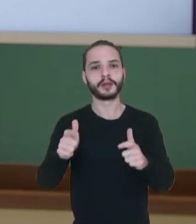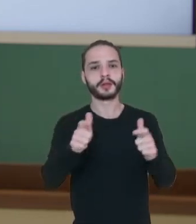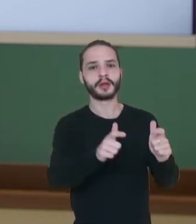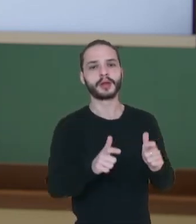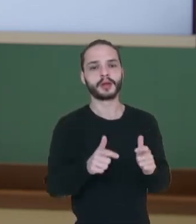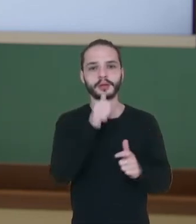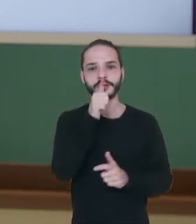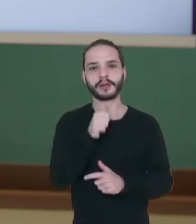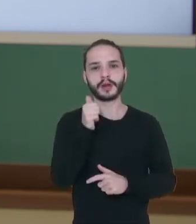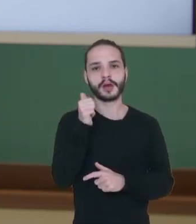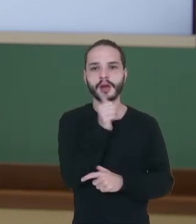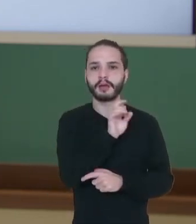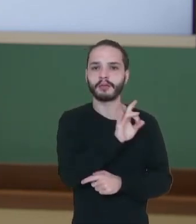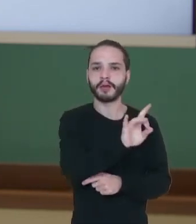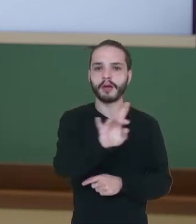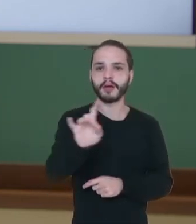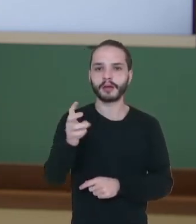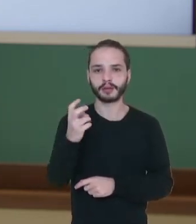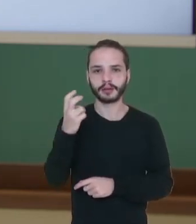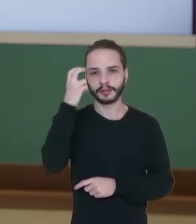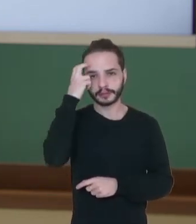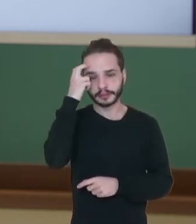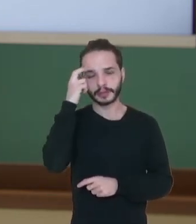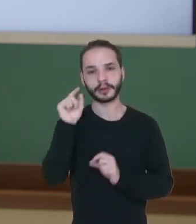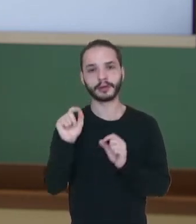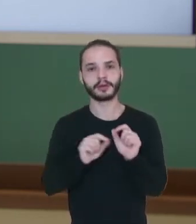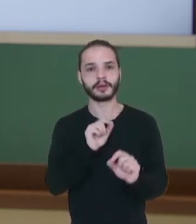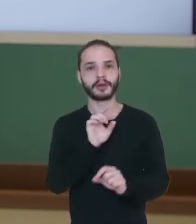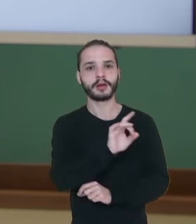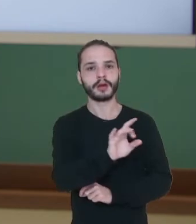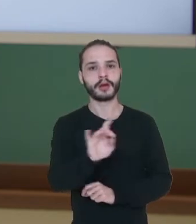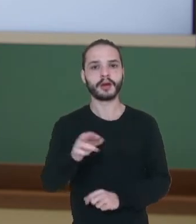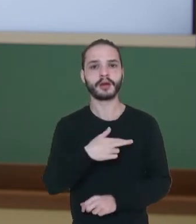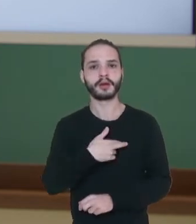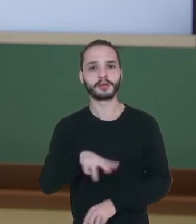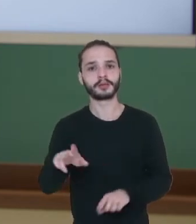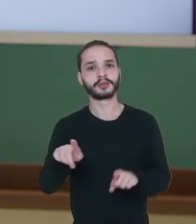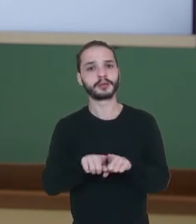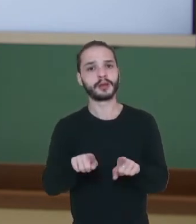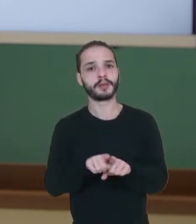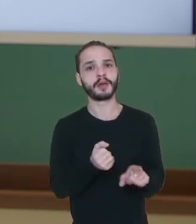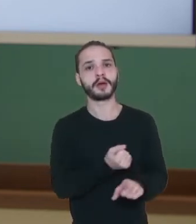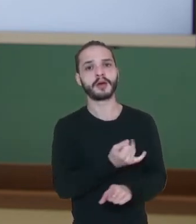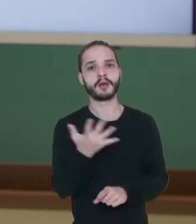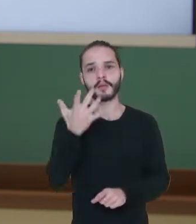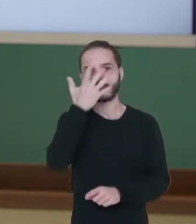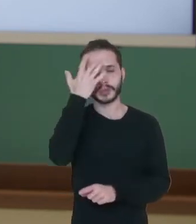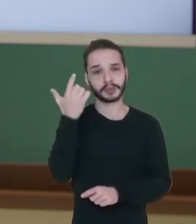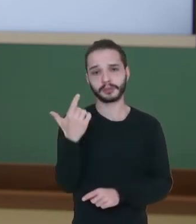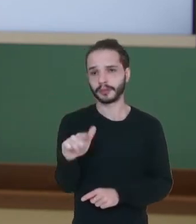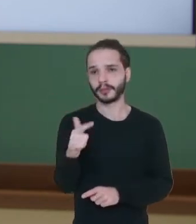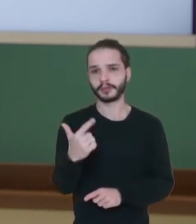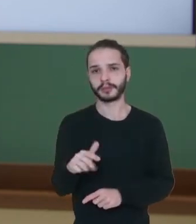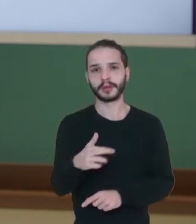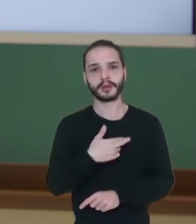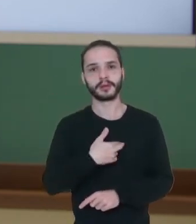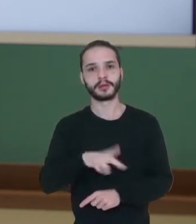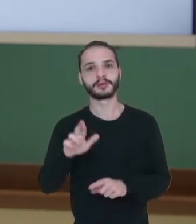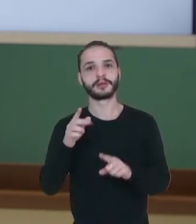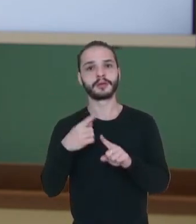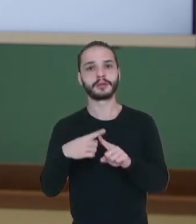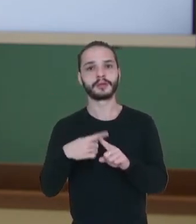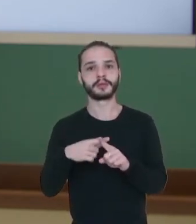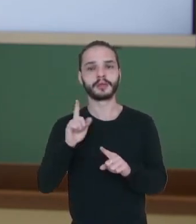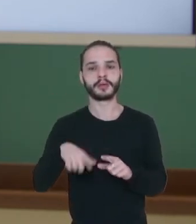cada cultura, para cada tradição religiosa, inclusive para quem não tem religião também, porque são lugares de